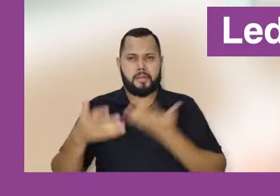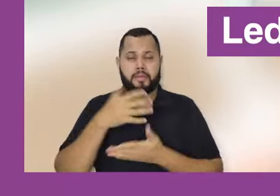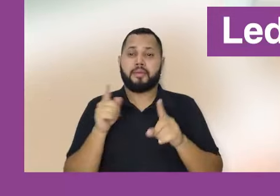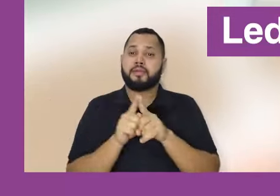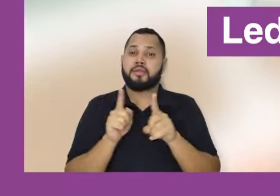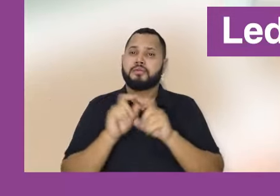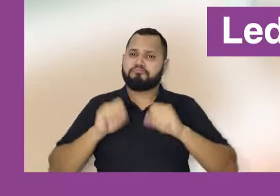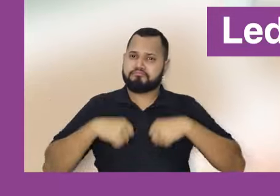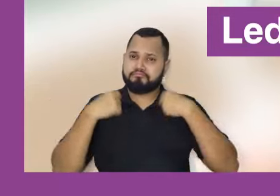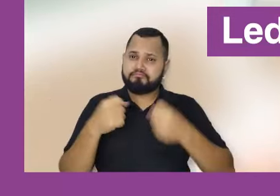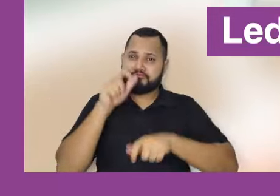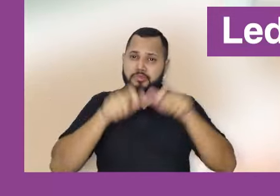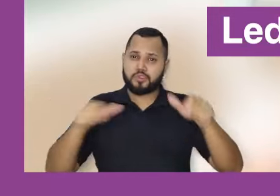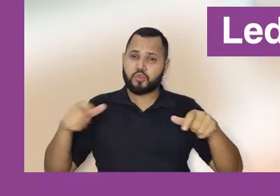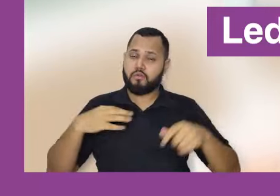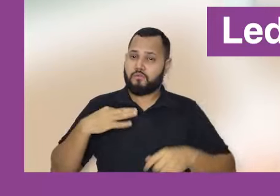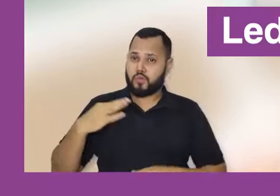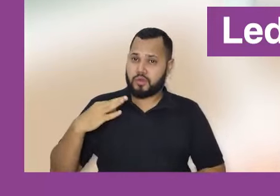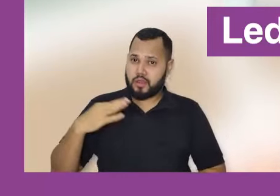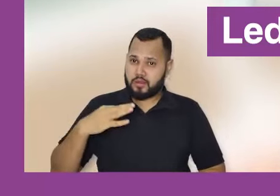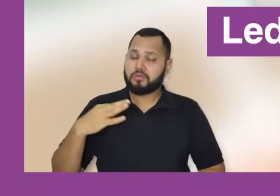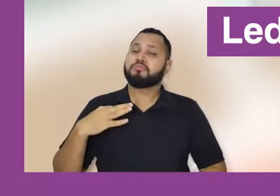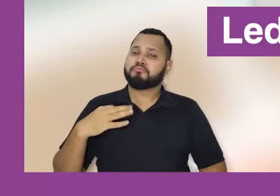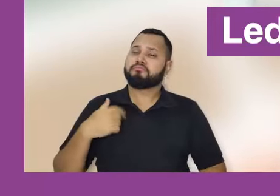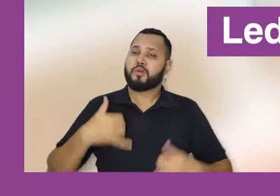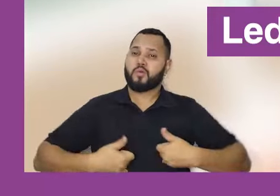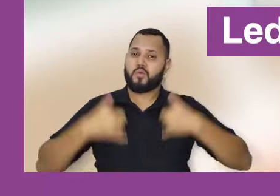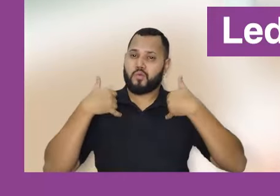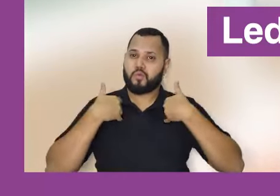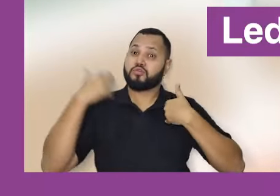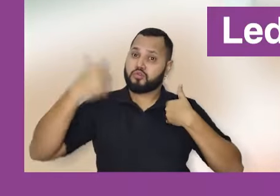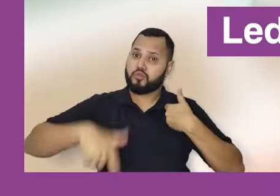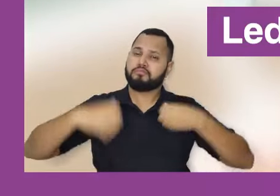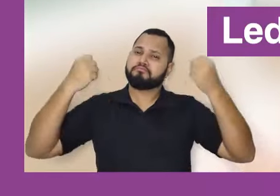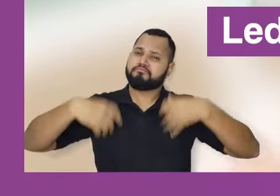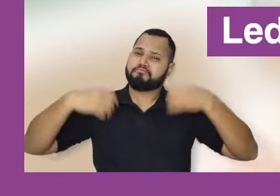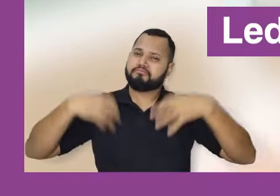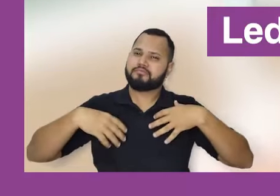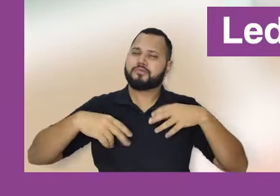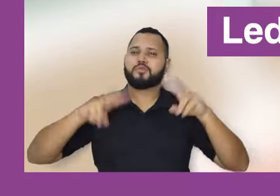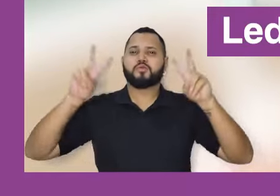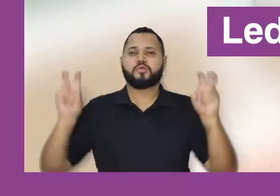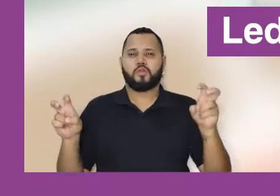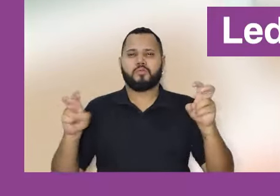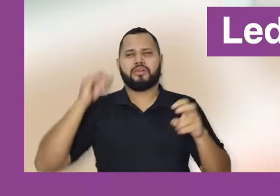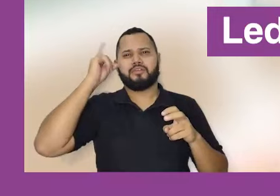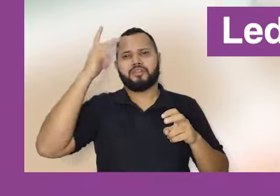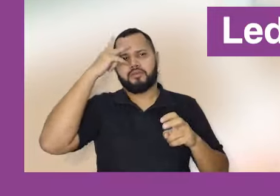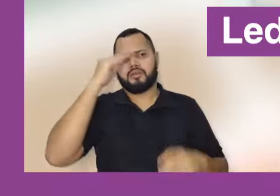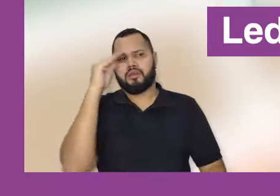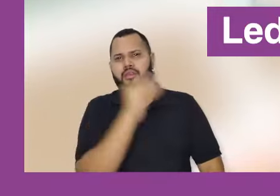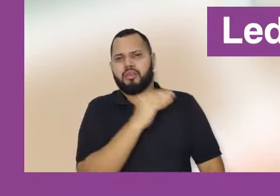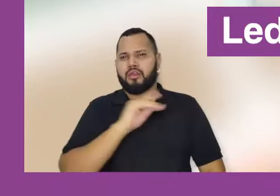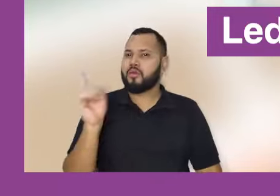contando com o engajamento de voluntários é uma das coisas que eu me orgulho muito e de novo eu volto ao ponto quando a gente fala de não deixar ninguém